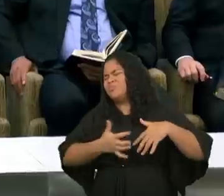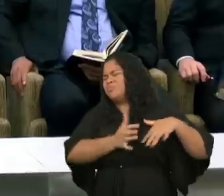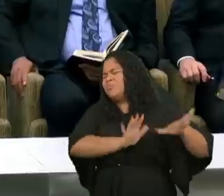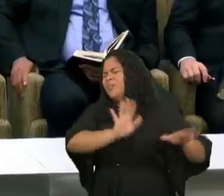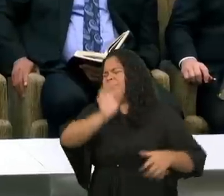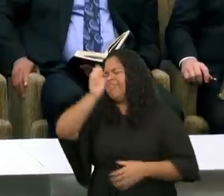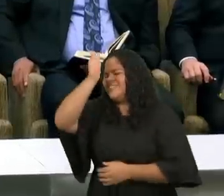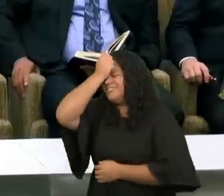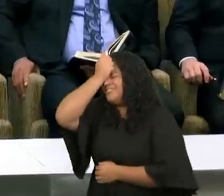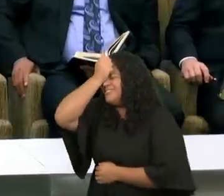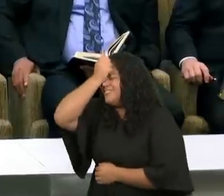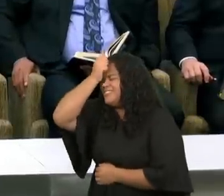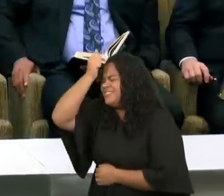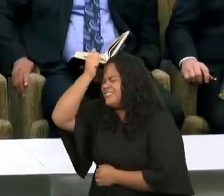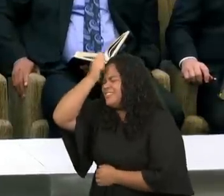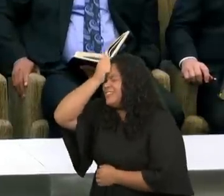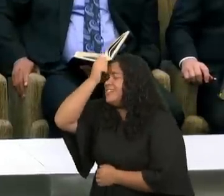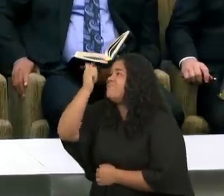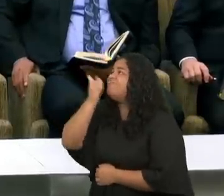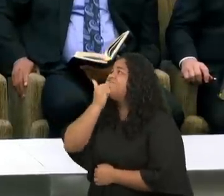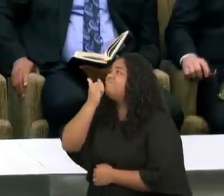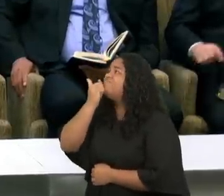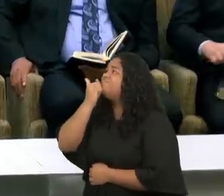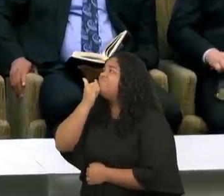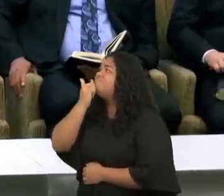desvia, se